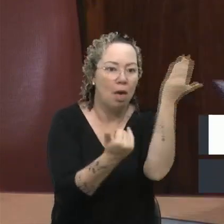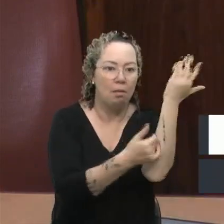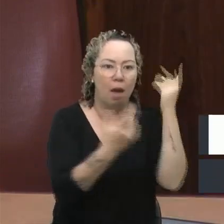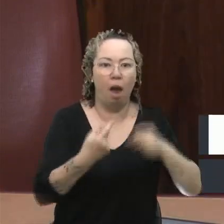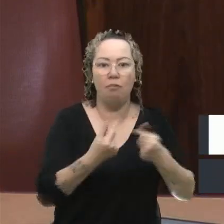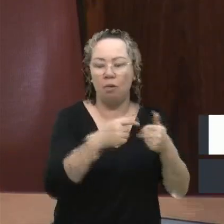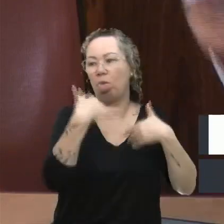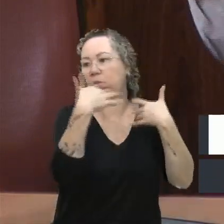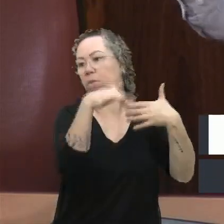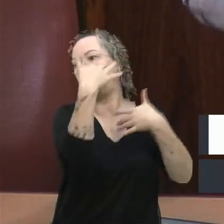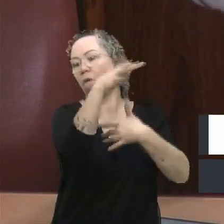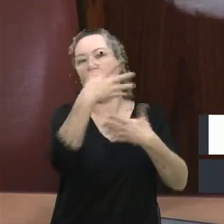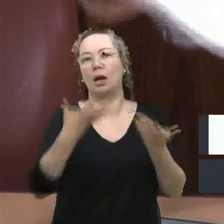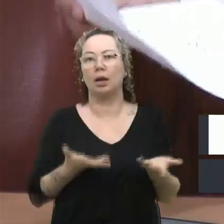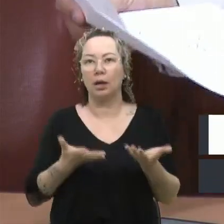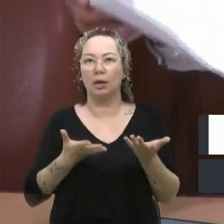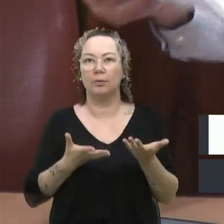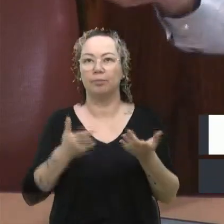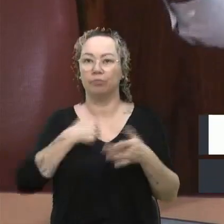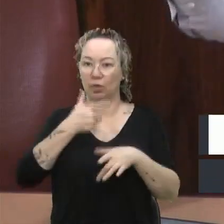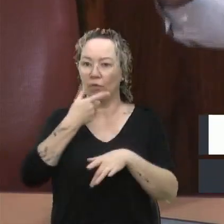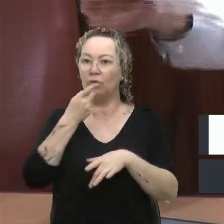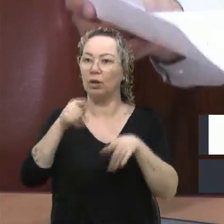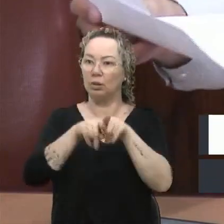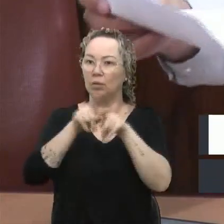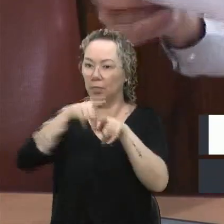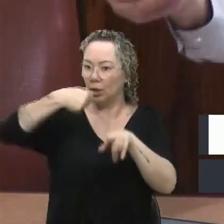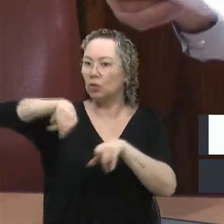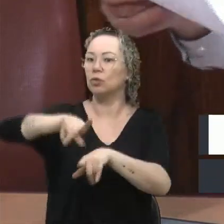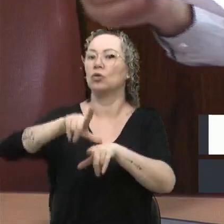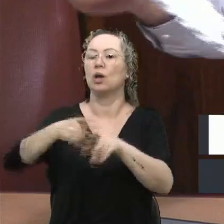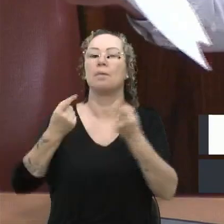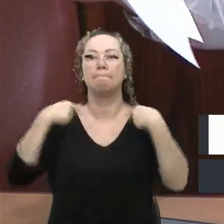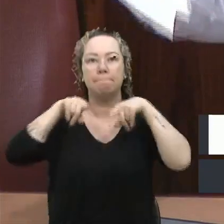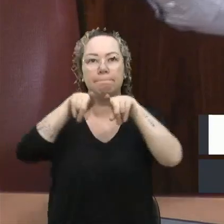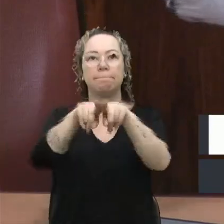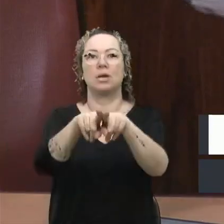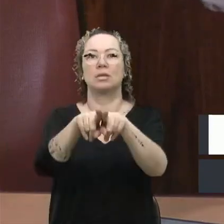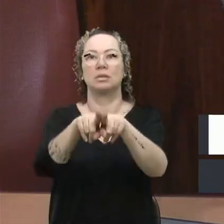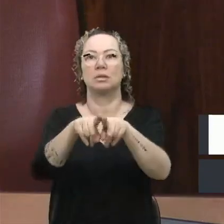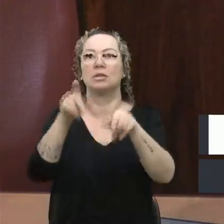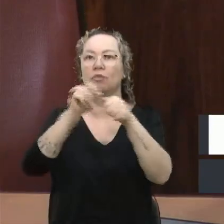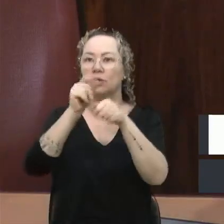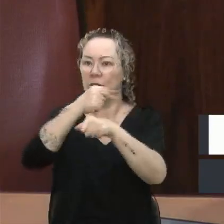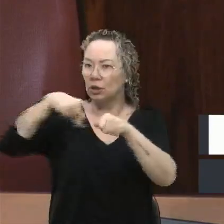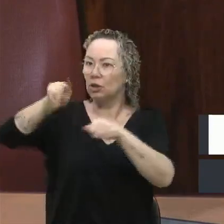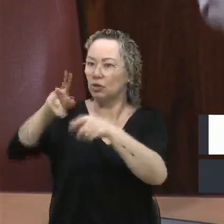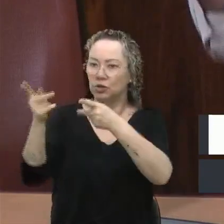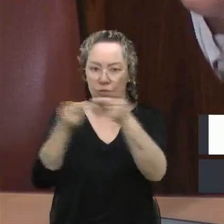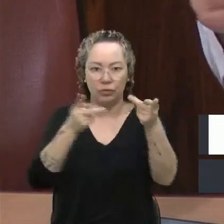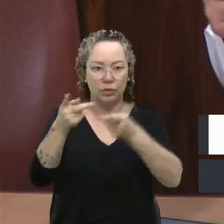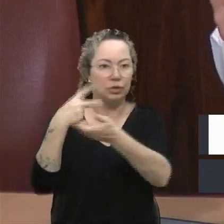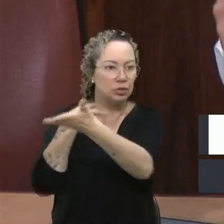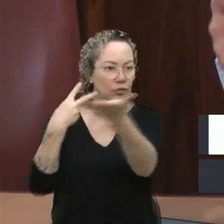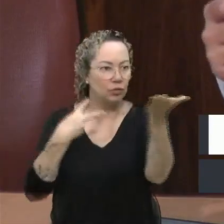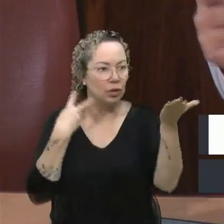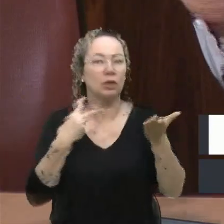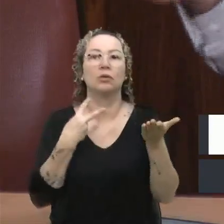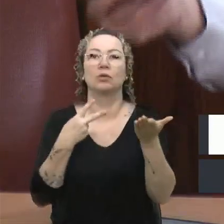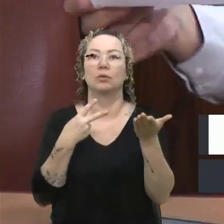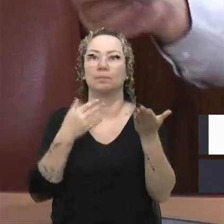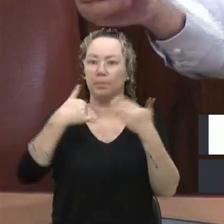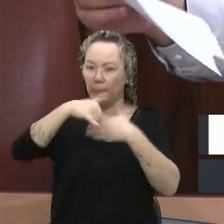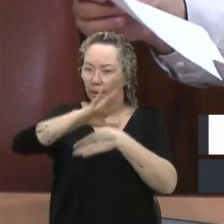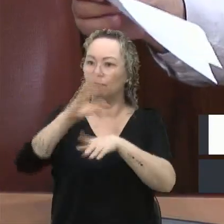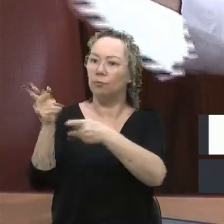o que já tem lá. Então, quero dizer aqui que, em nome da CLPC, nós somos parceiros e propus que a gente visite, os vereadores e vereadoras,